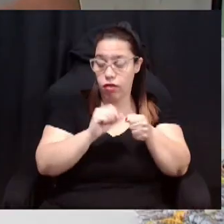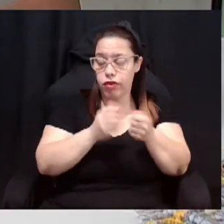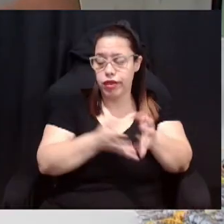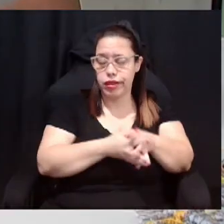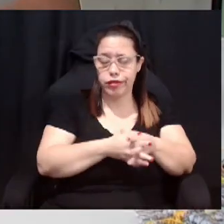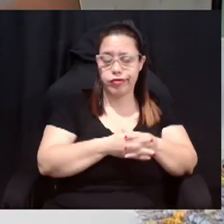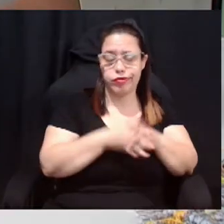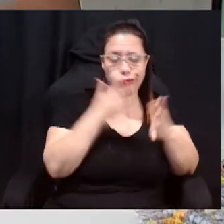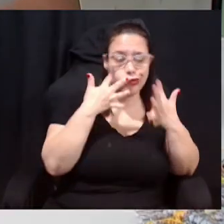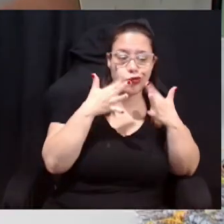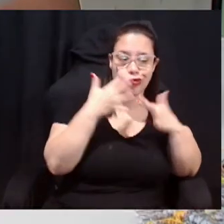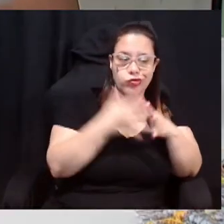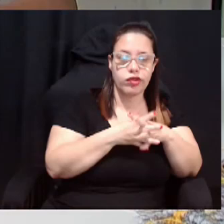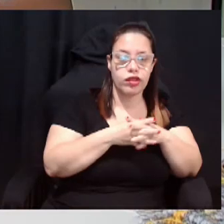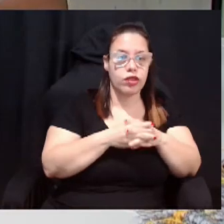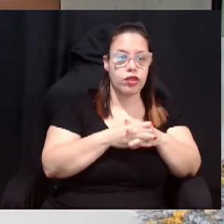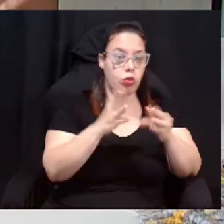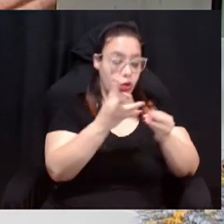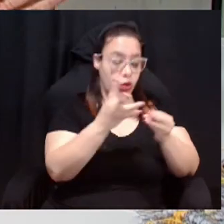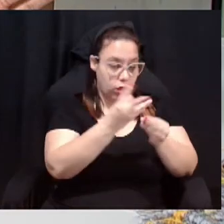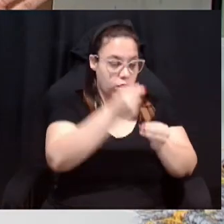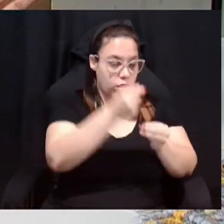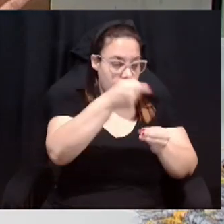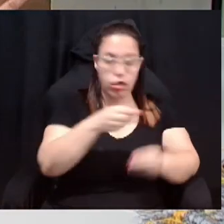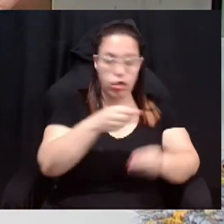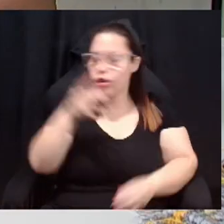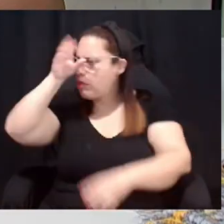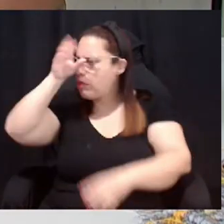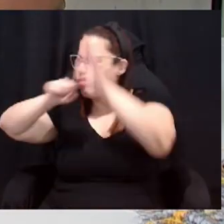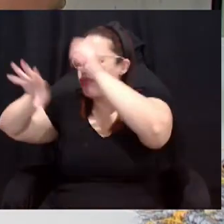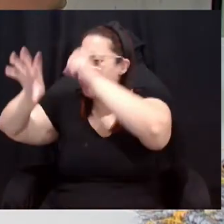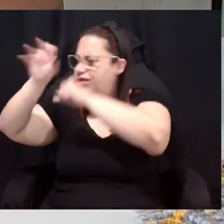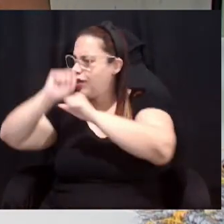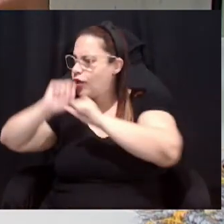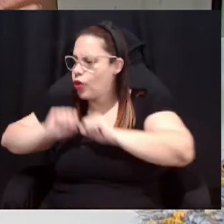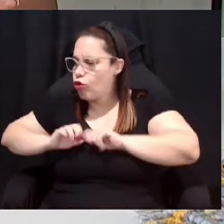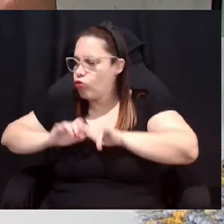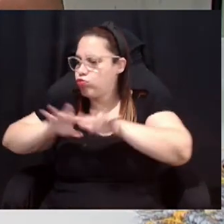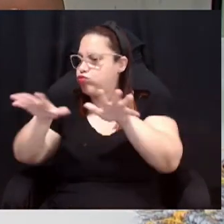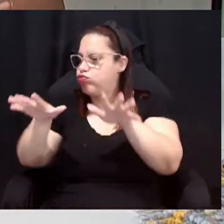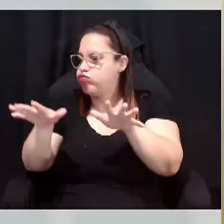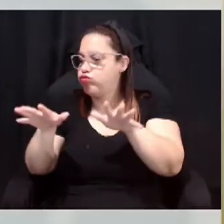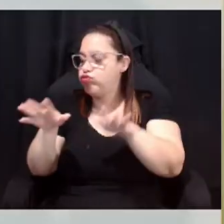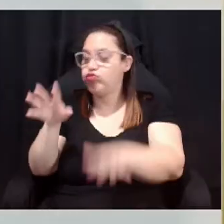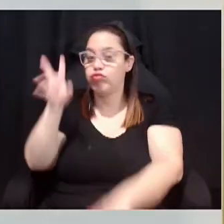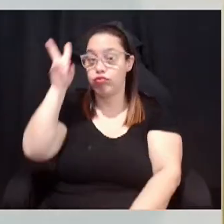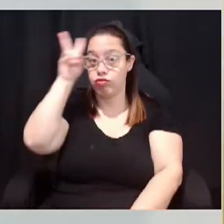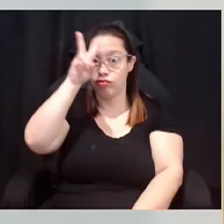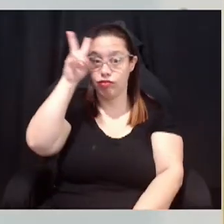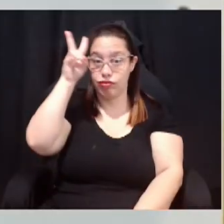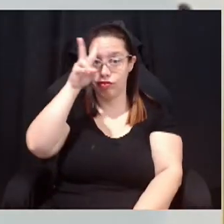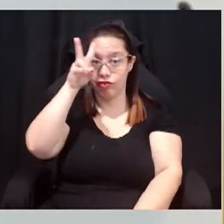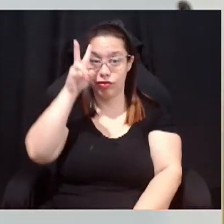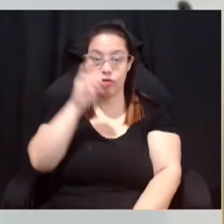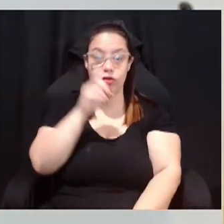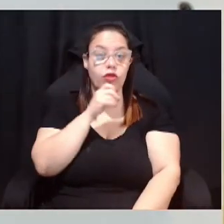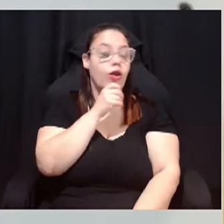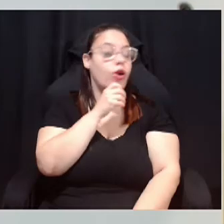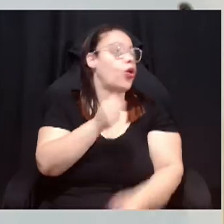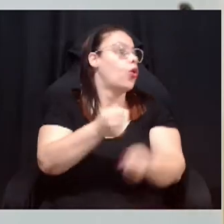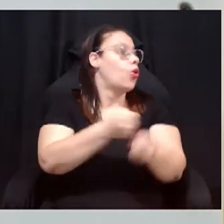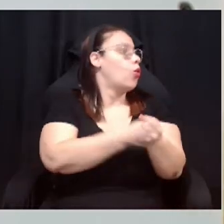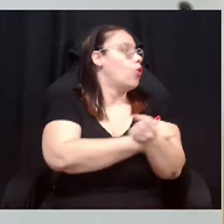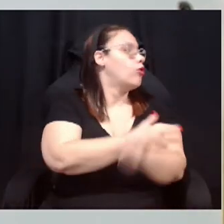assim, por esse artesanato. O aprendizado é plural. Tem alguma história que te emocionou? Olha, tem